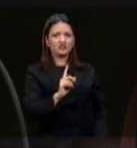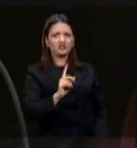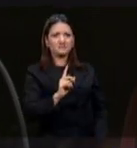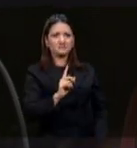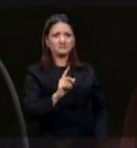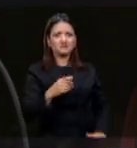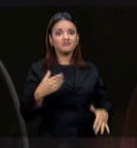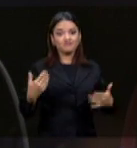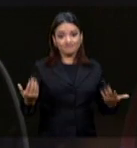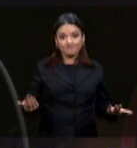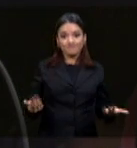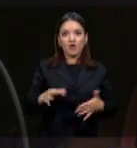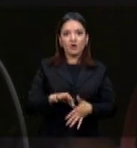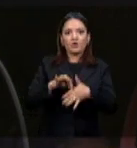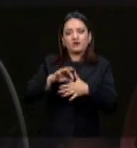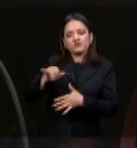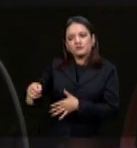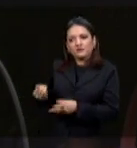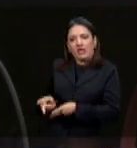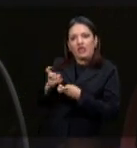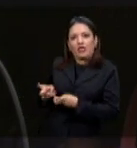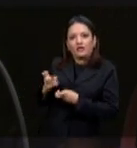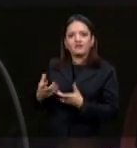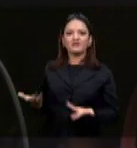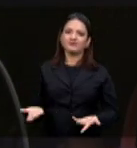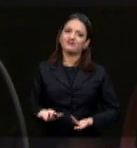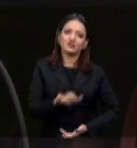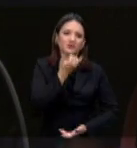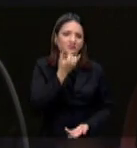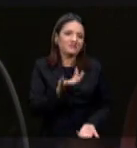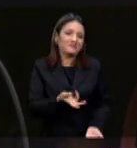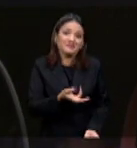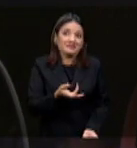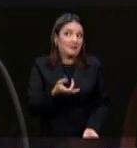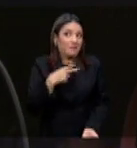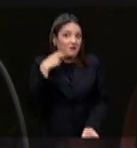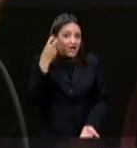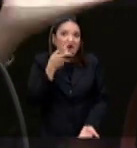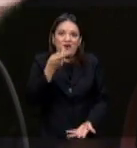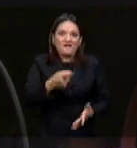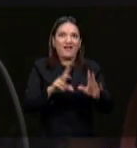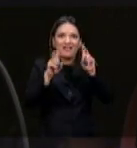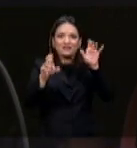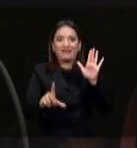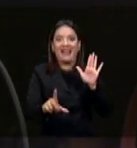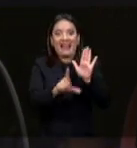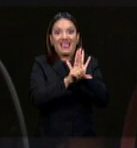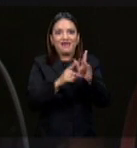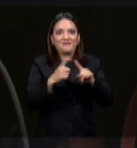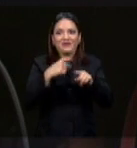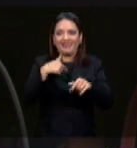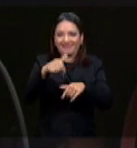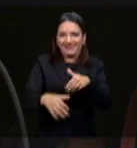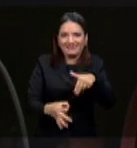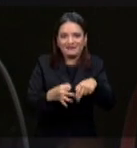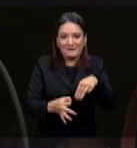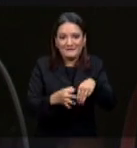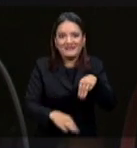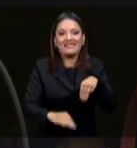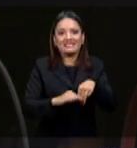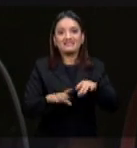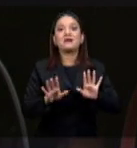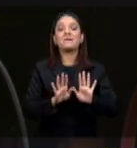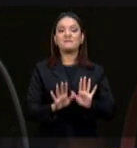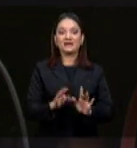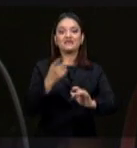aqui? Bom, eu me sinto até meio constrangida de falar de leis aqui, quem sou eu, né, diante das ministras, mas só para